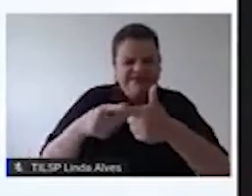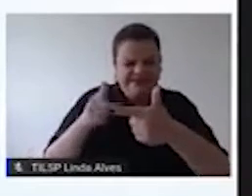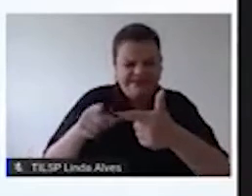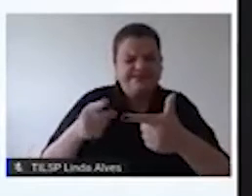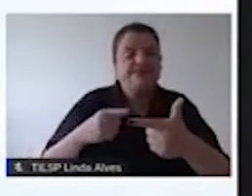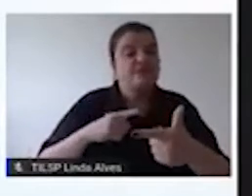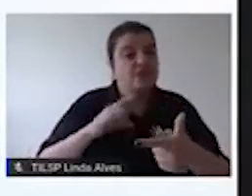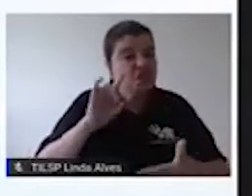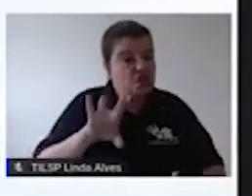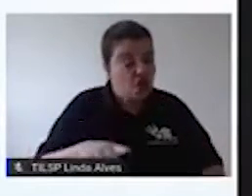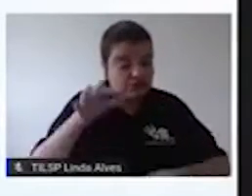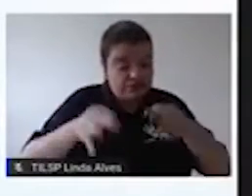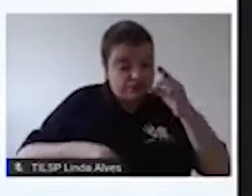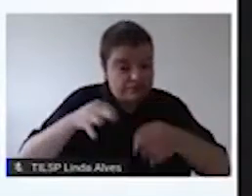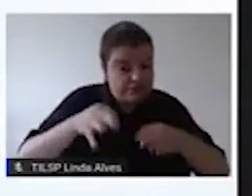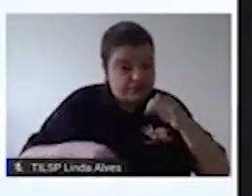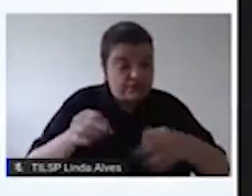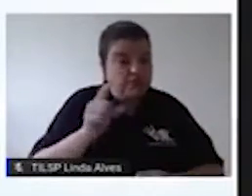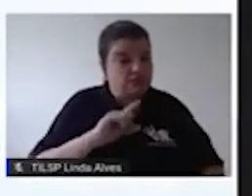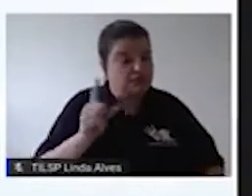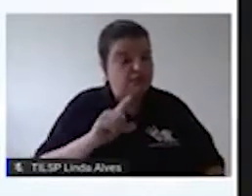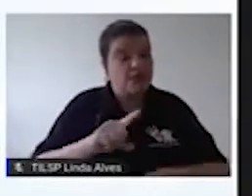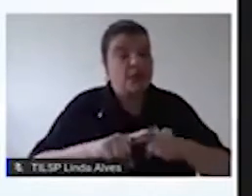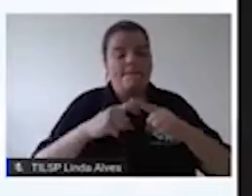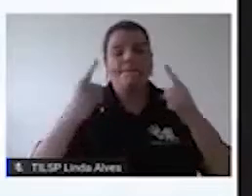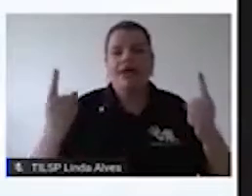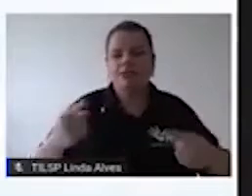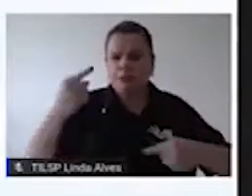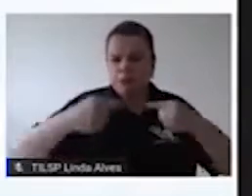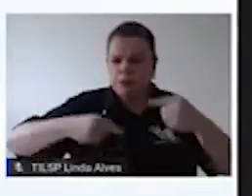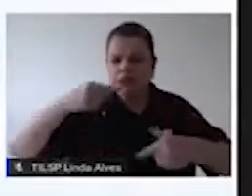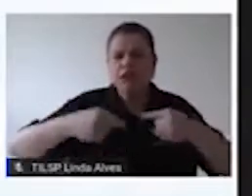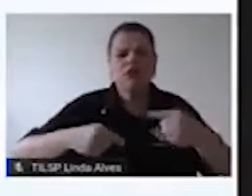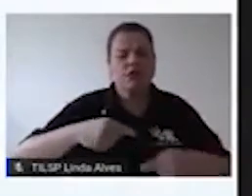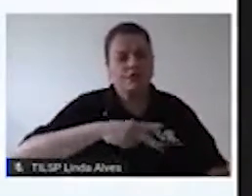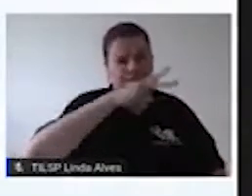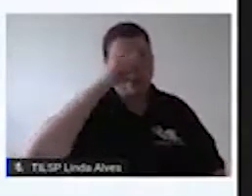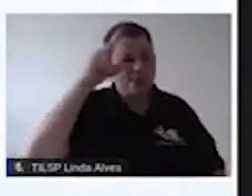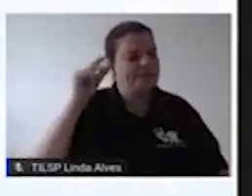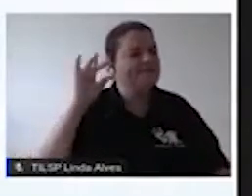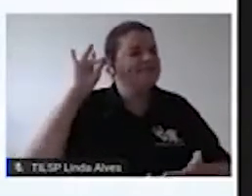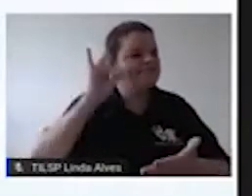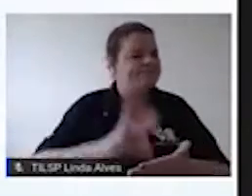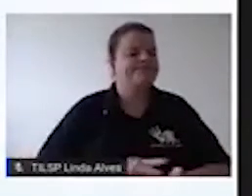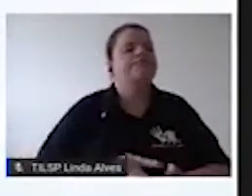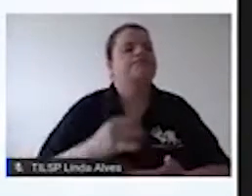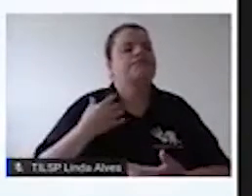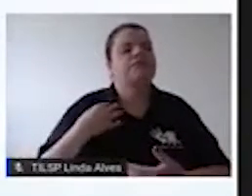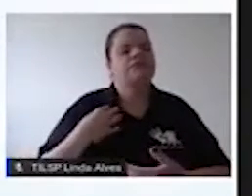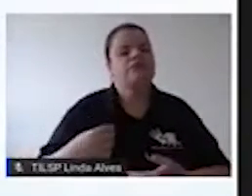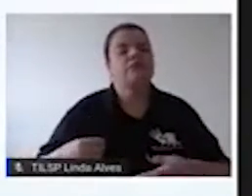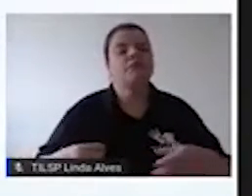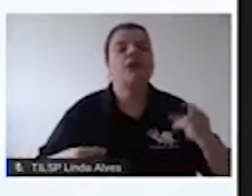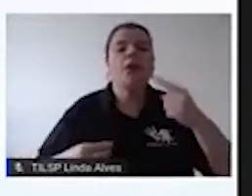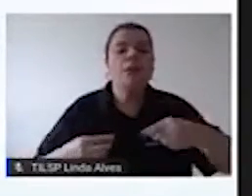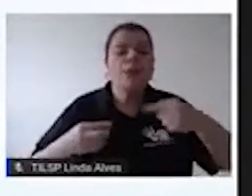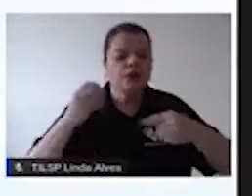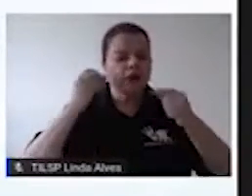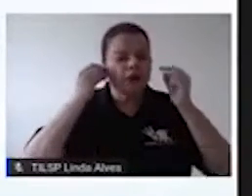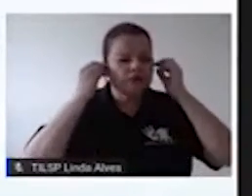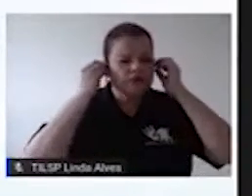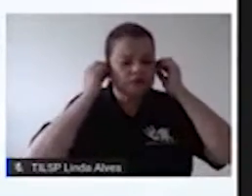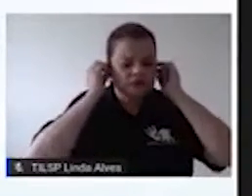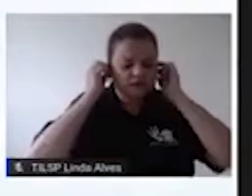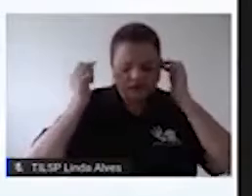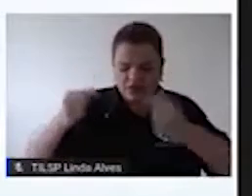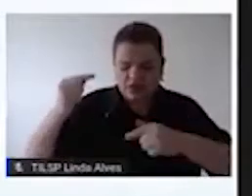só jurídico, mas do ponto de vista de política pública muito concreto. E por que eu estou falando primeiro da política pública? Porque